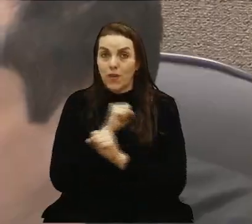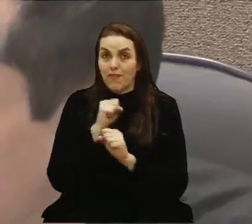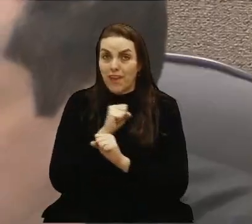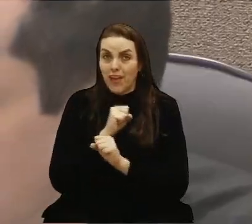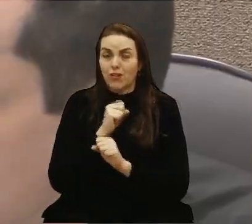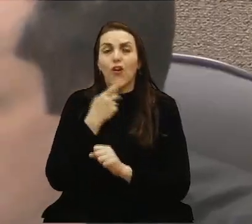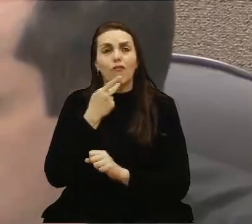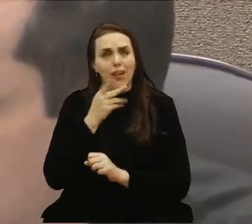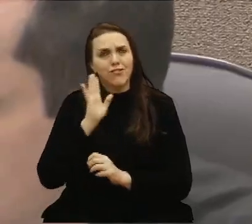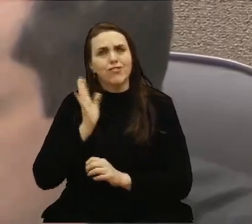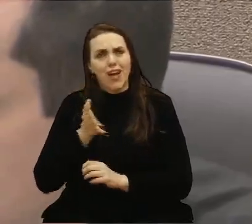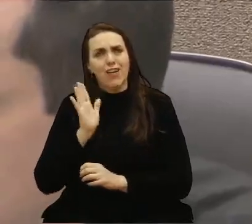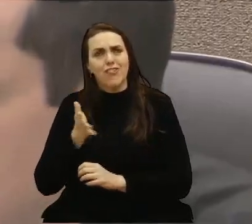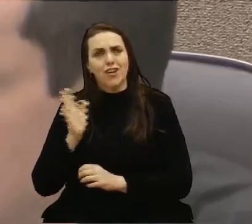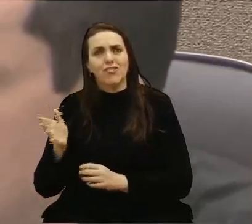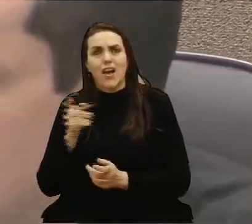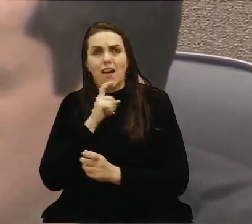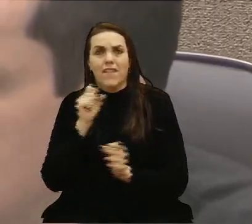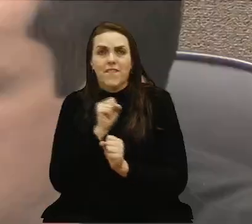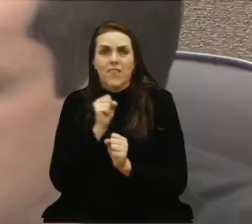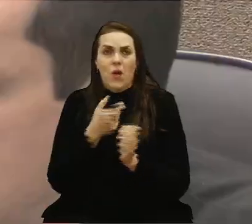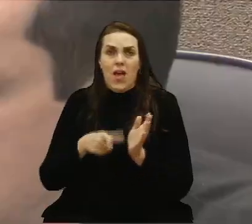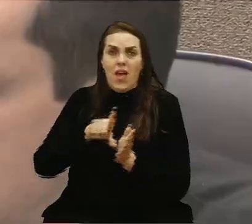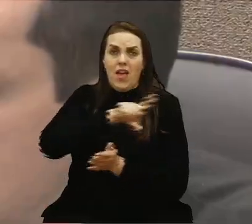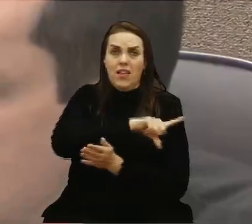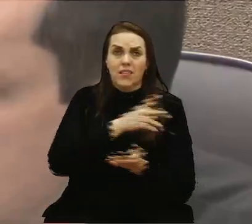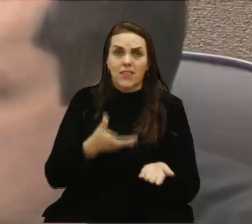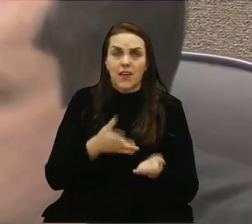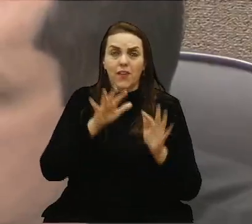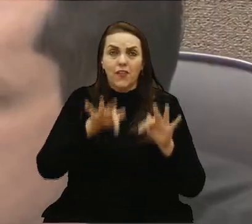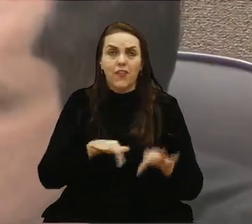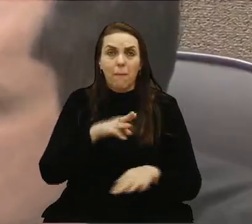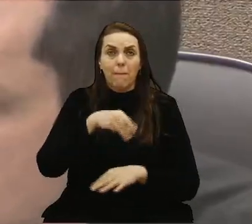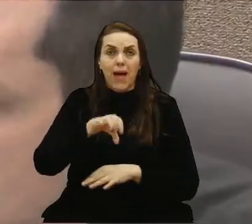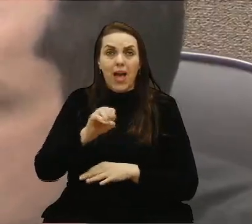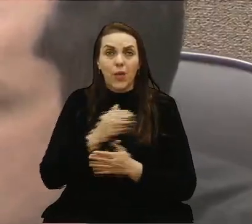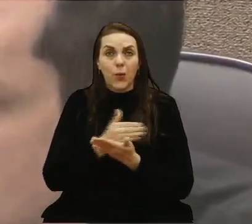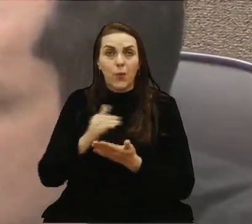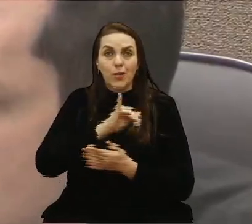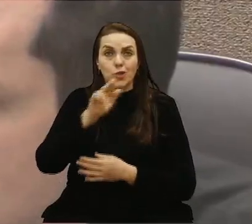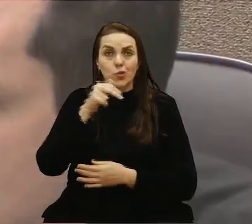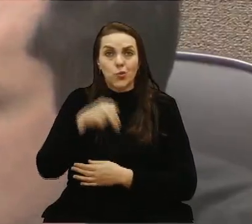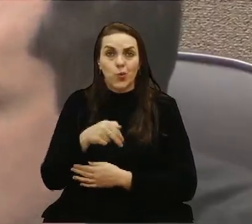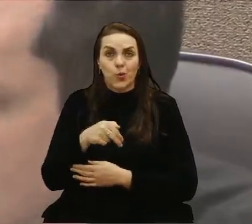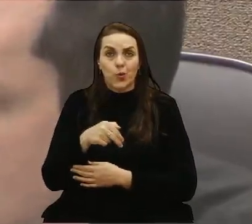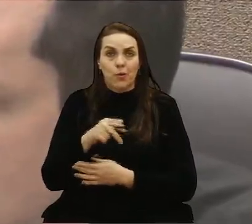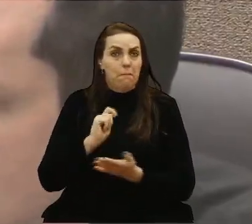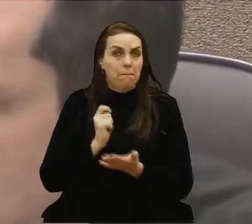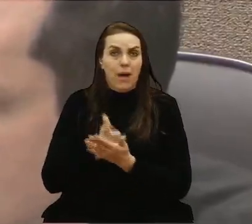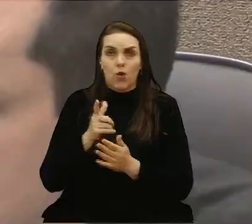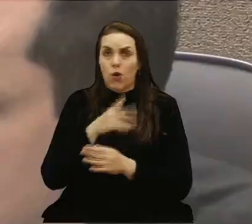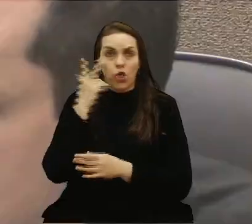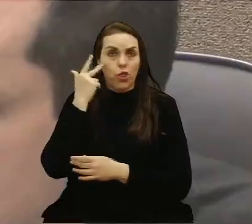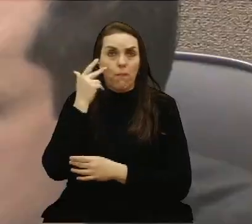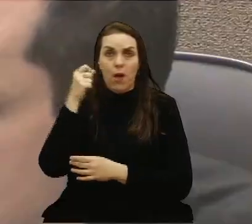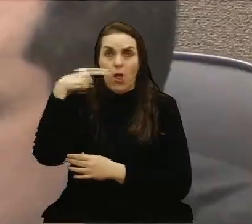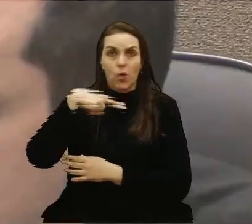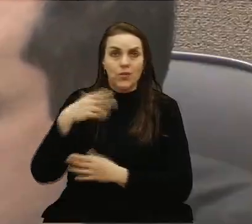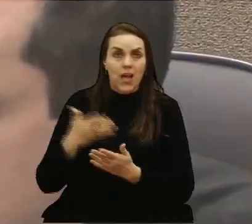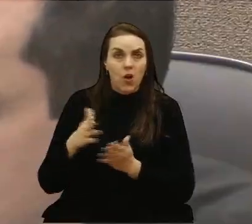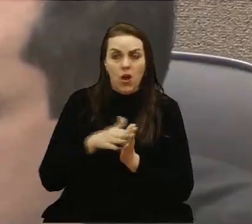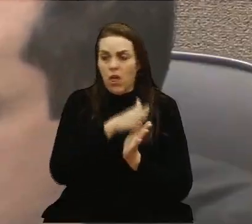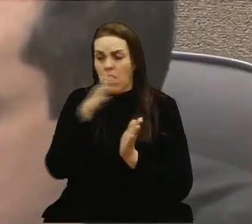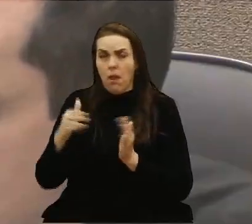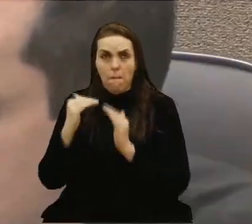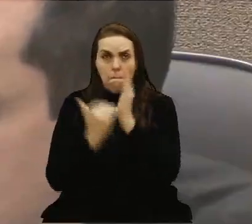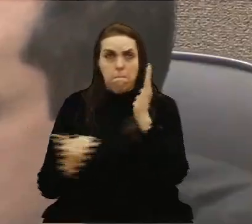teve pontos fortes de inverno, né? Ali no final de maio, início de junho. Então a gente precisa, inclusive a gente está informando a população, né,